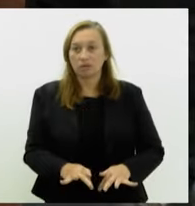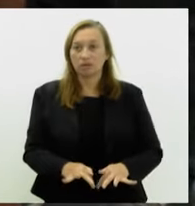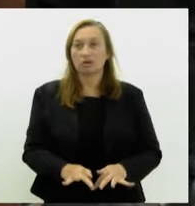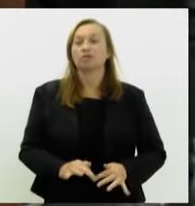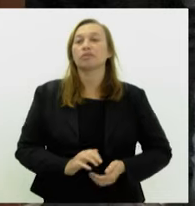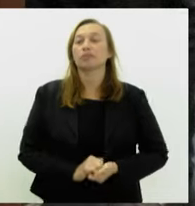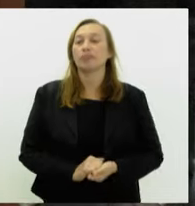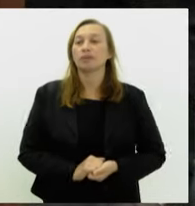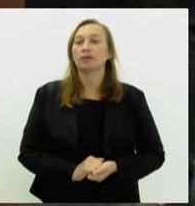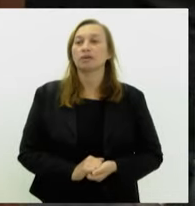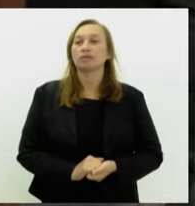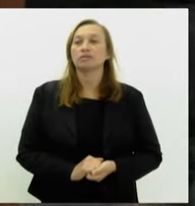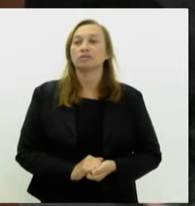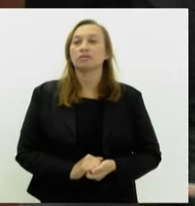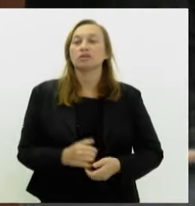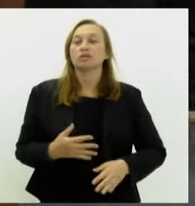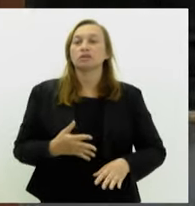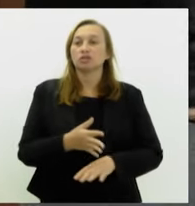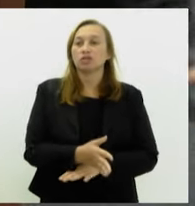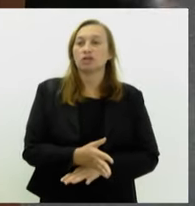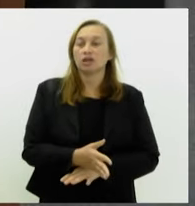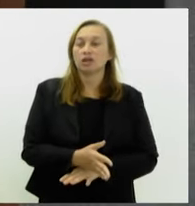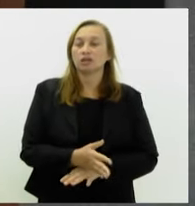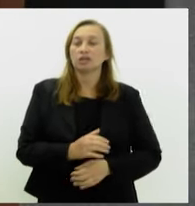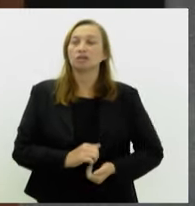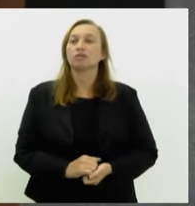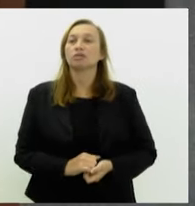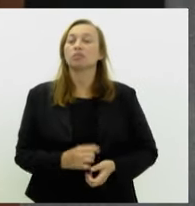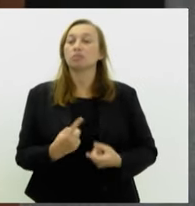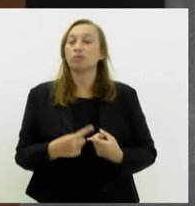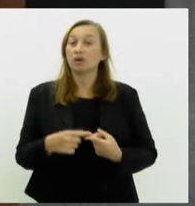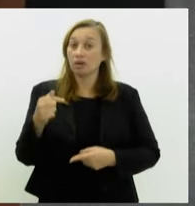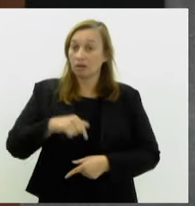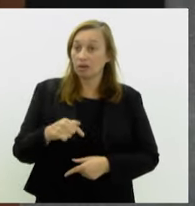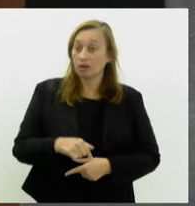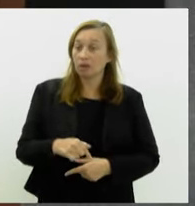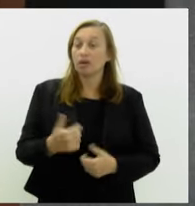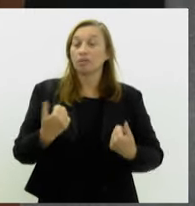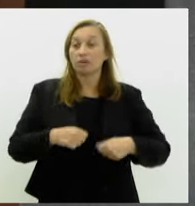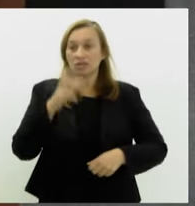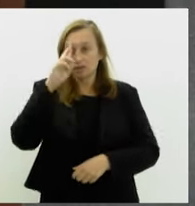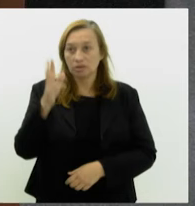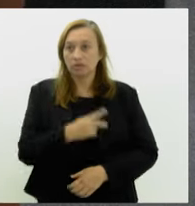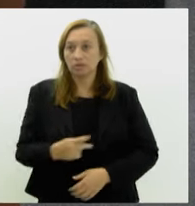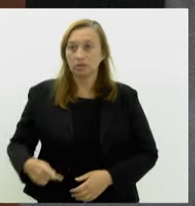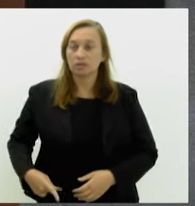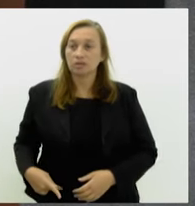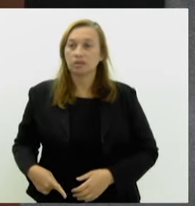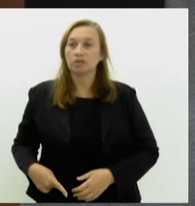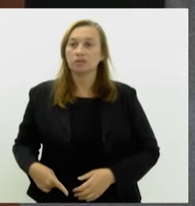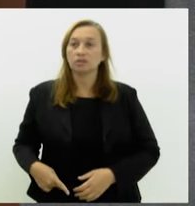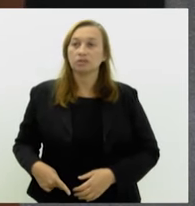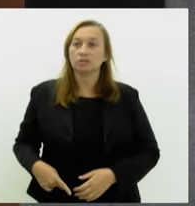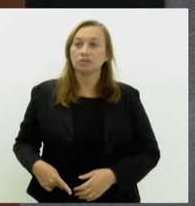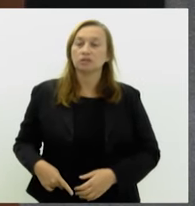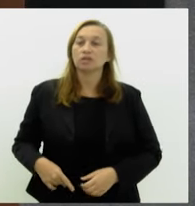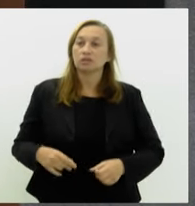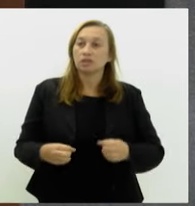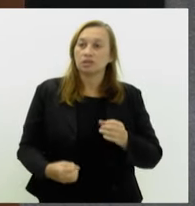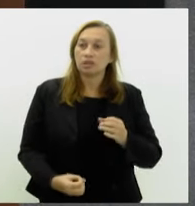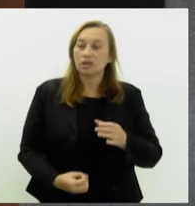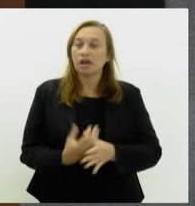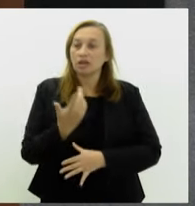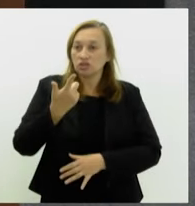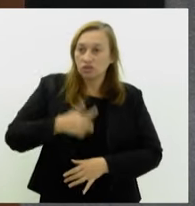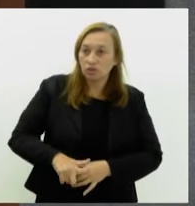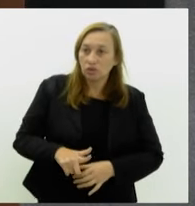encerrará na chegada dos mandantes, porque aqui é preciso, senhora presidenta, refundar as instituições do nosso